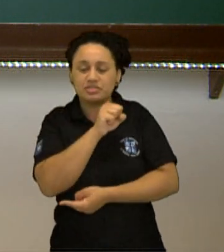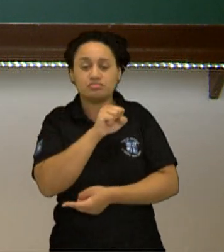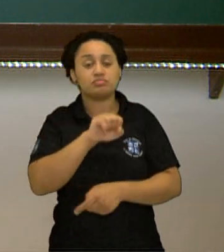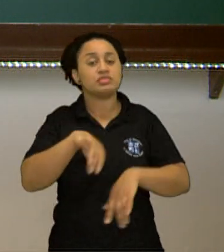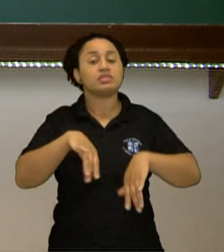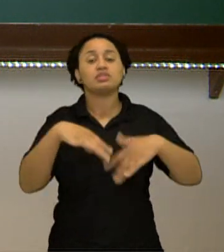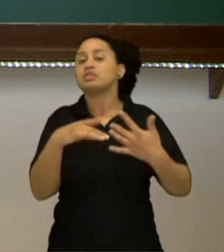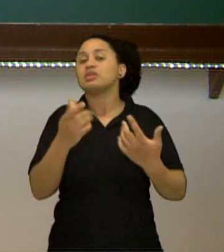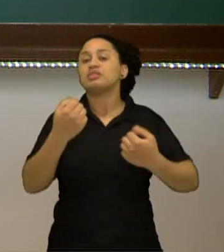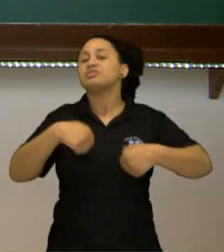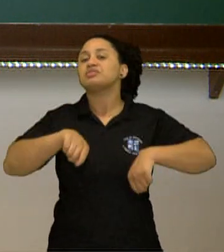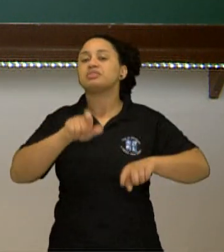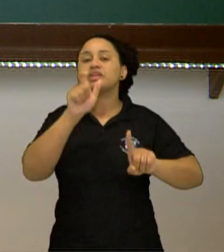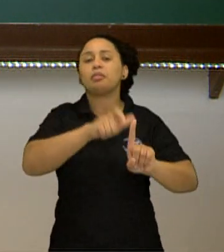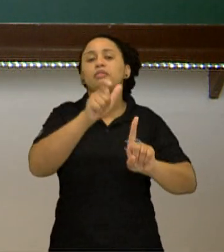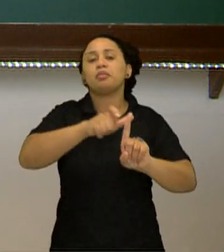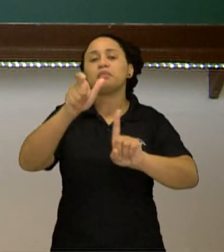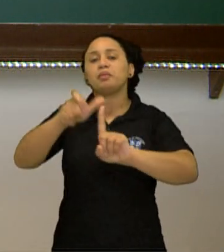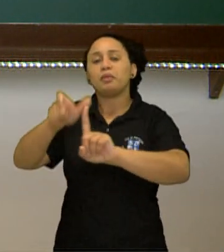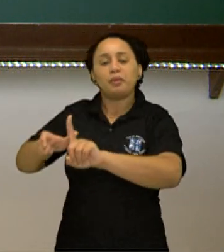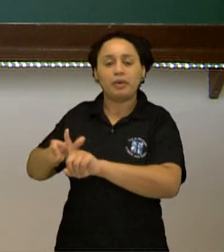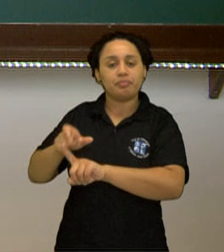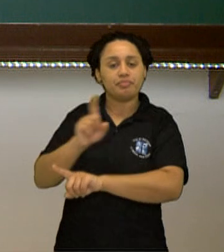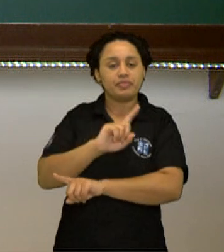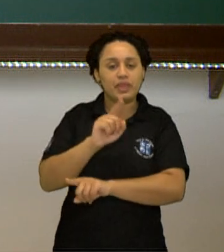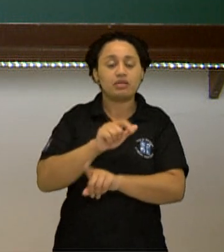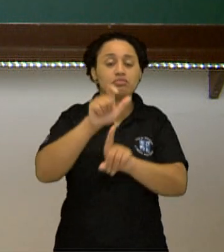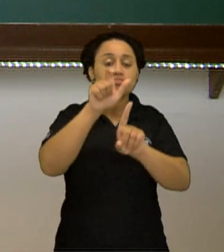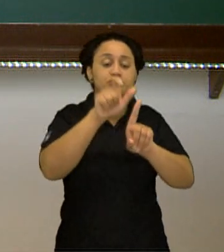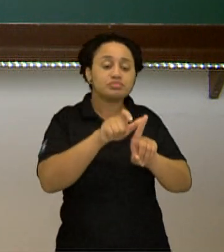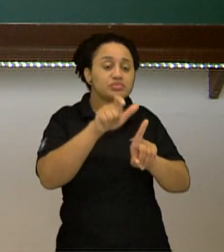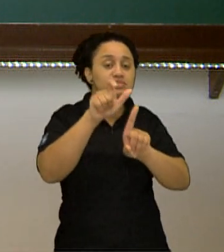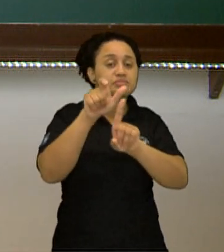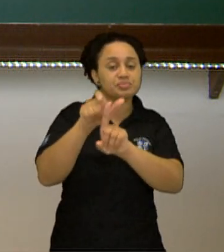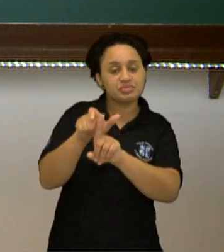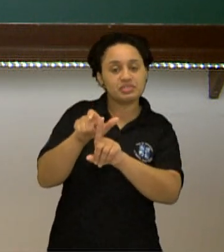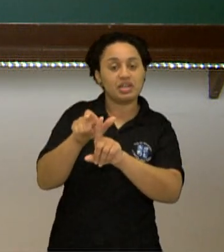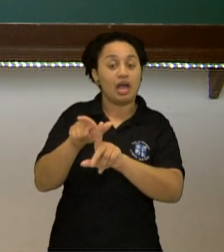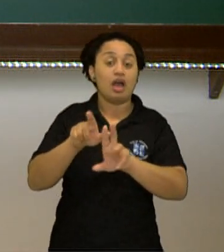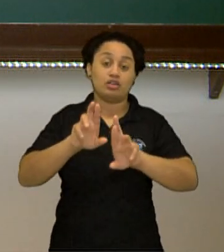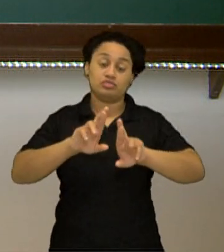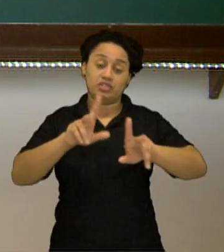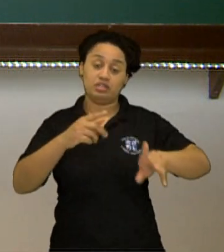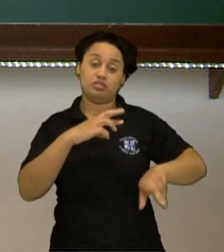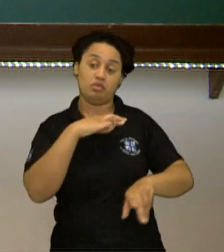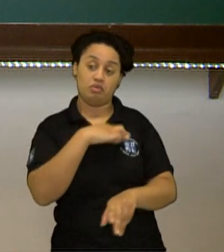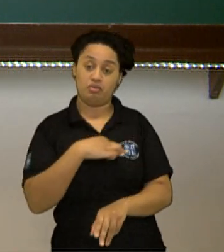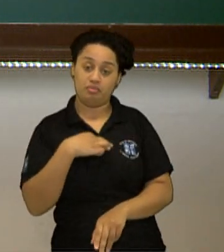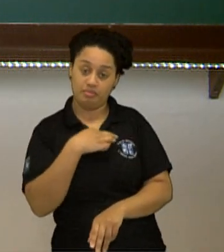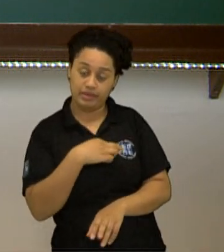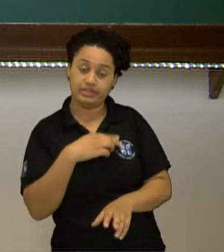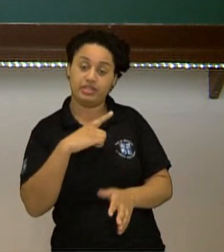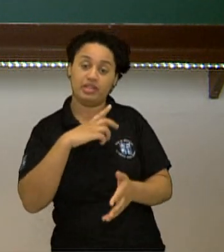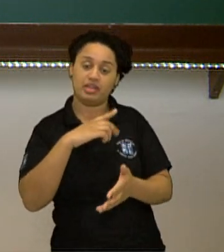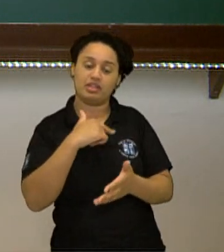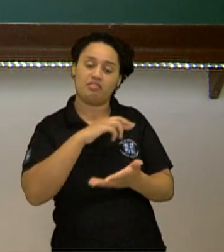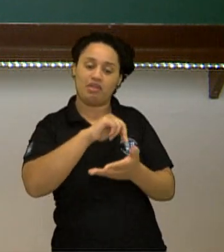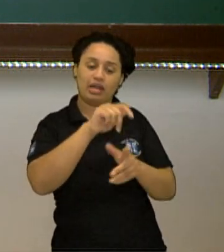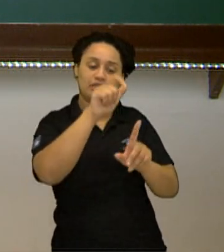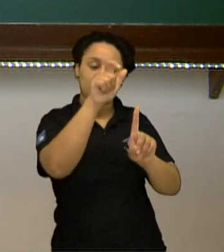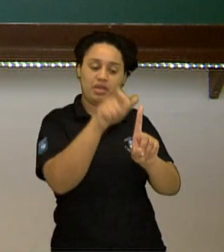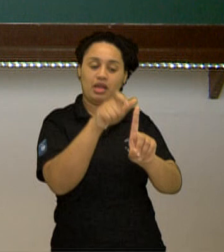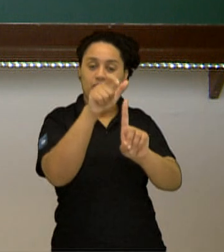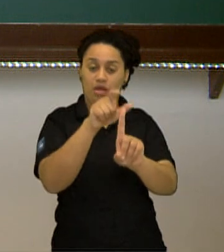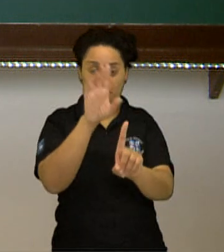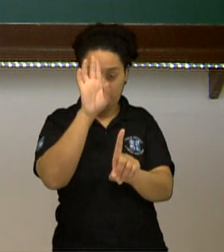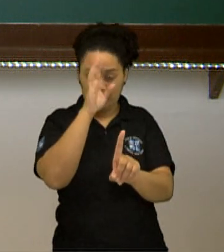há necessidade de tantos personagens assim. Diferente de um romance, por exemplo, em que eu tenho personagens principais,